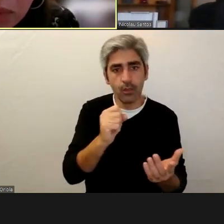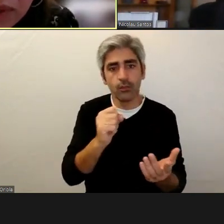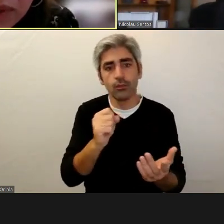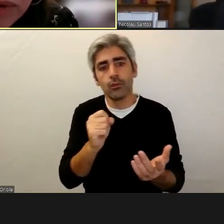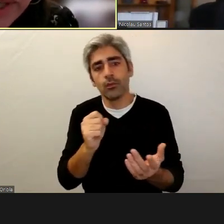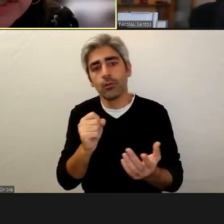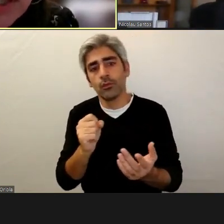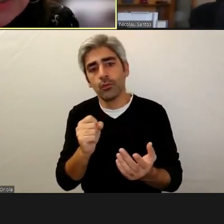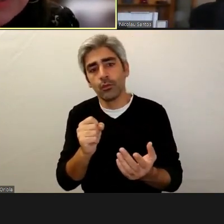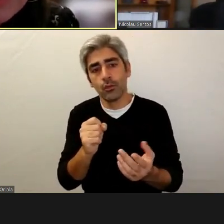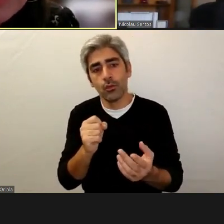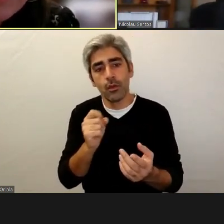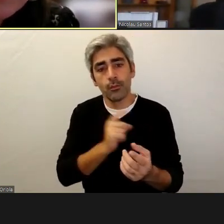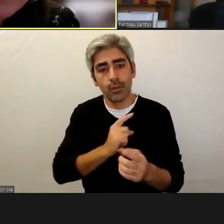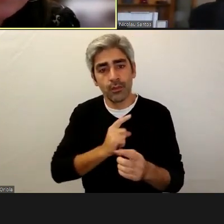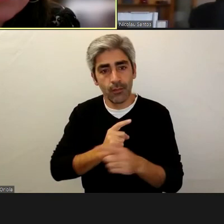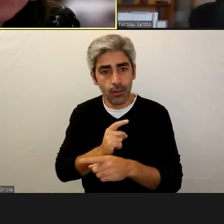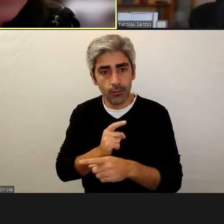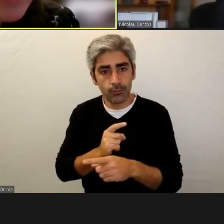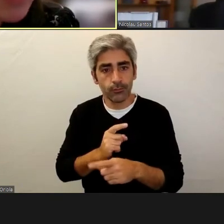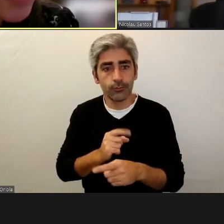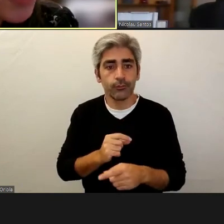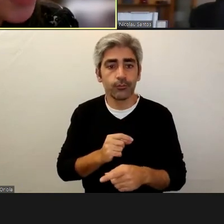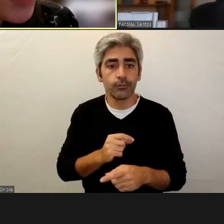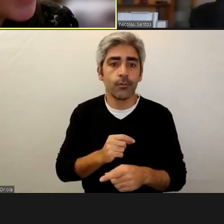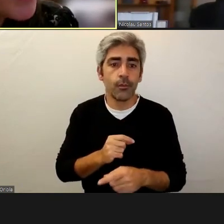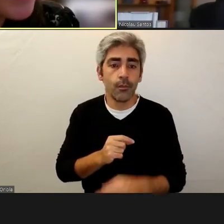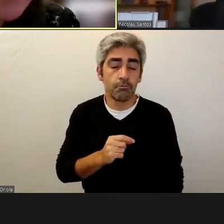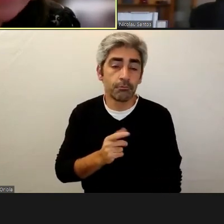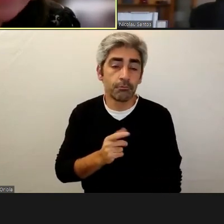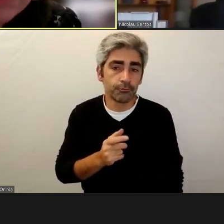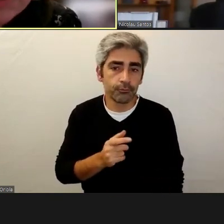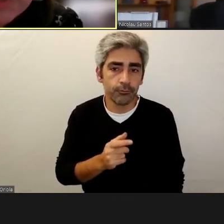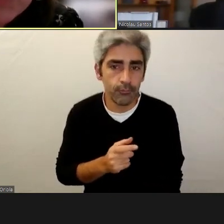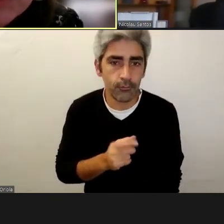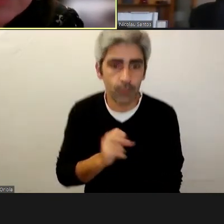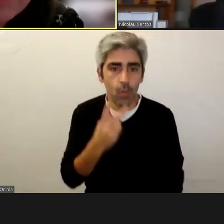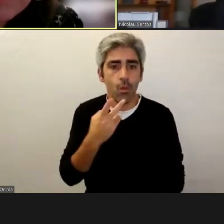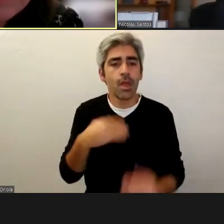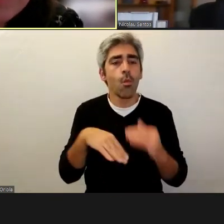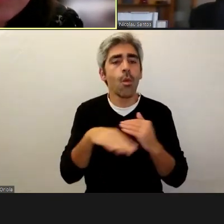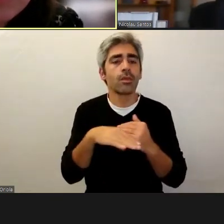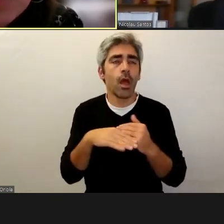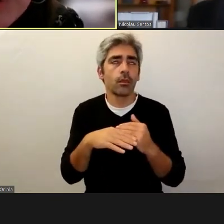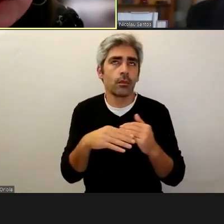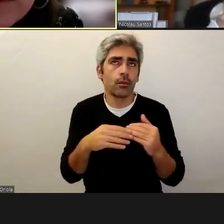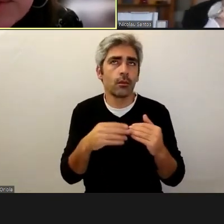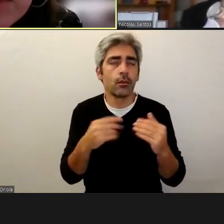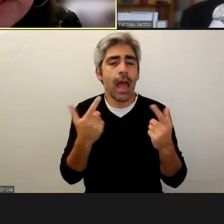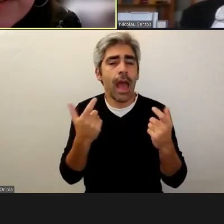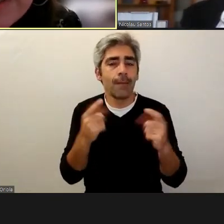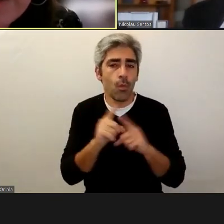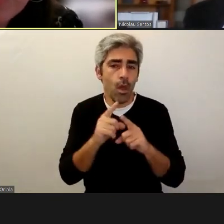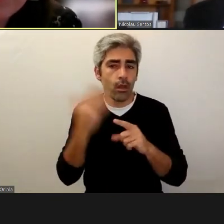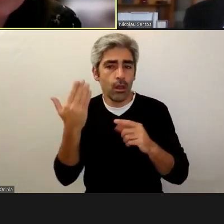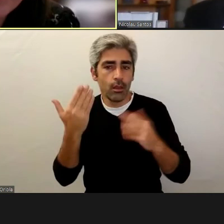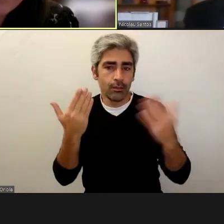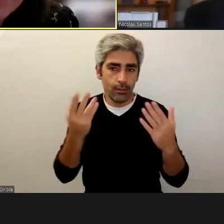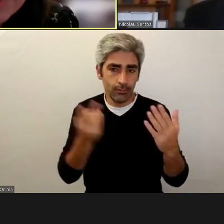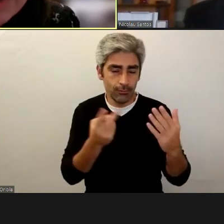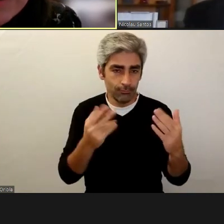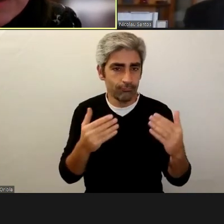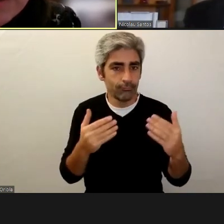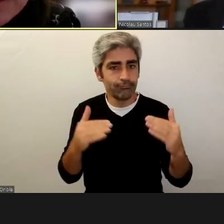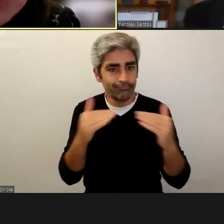os particulares, e o que se pode, ou de igualdade de armas, digamos assim, e o que se pode também tentar de alguma